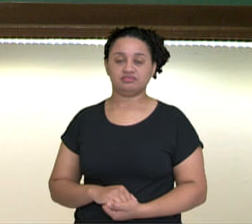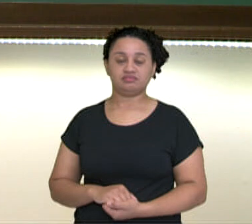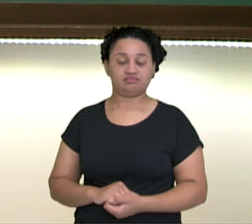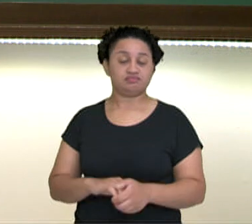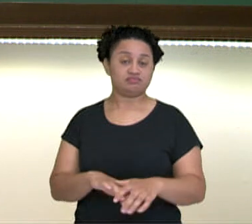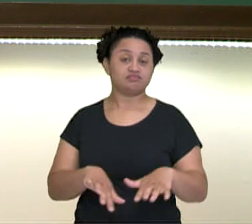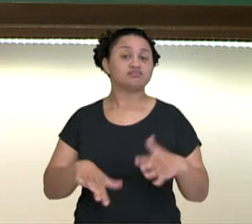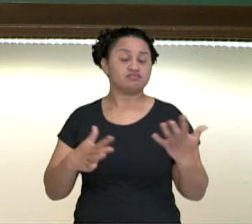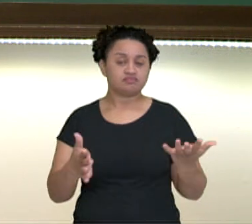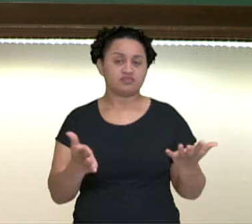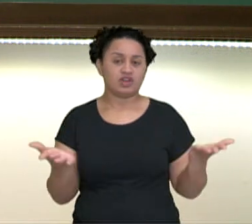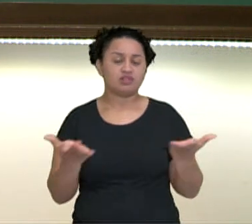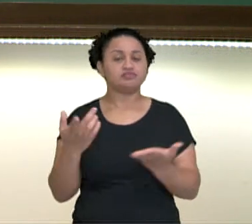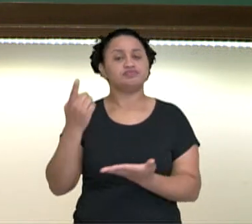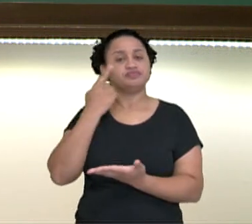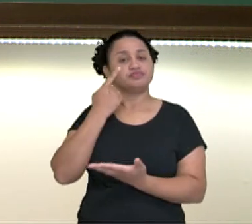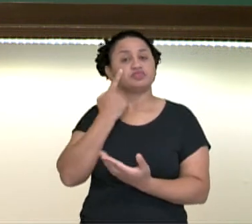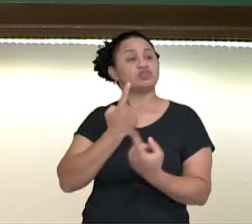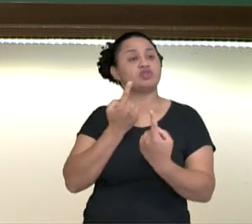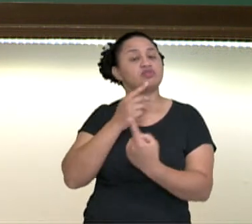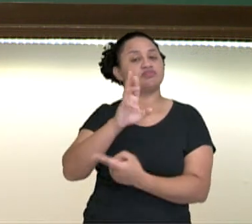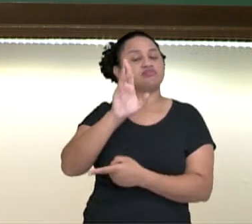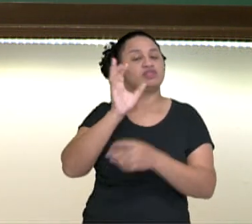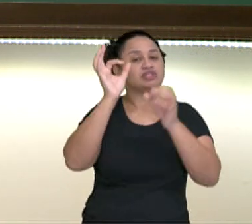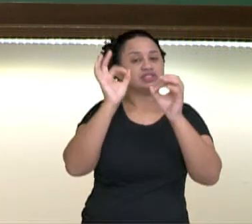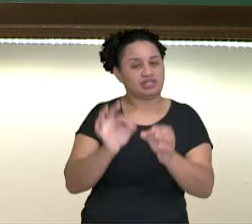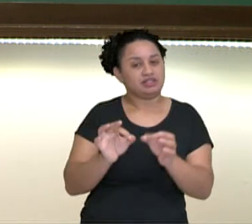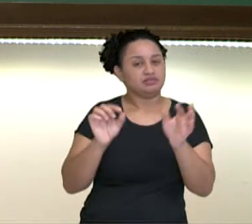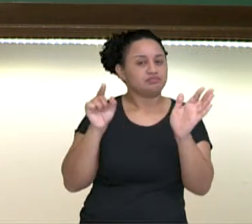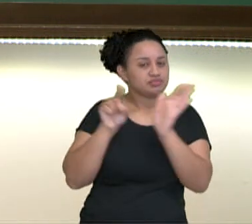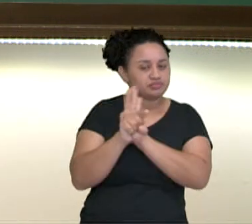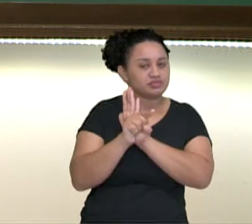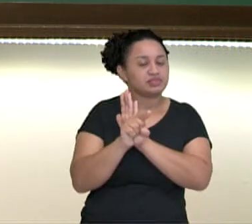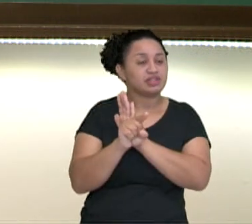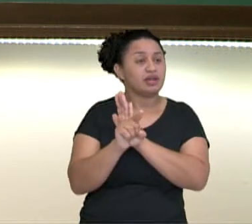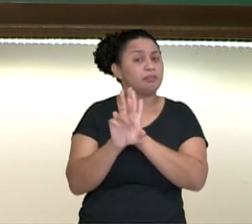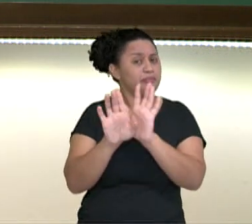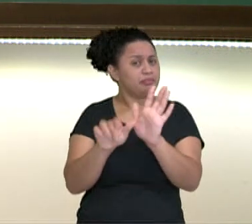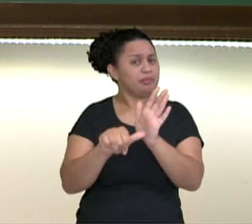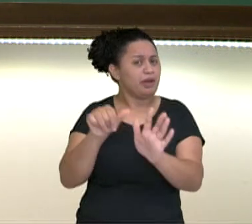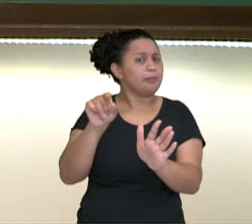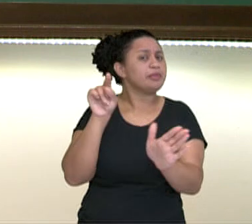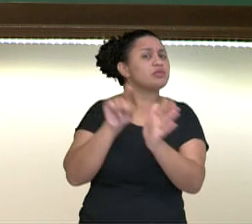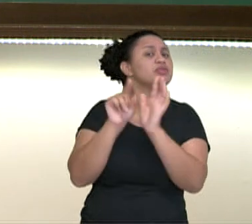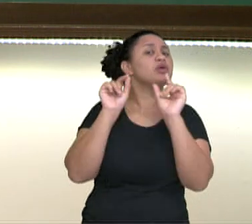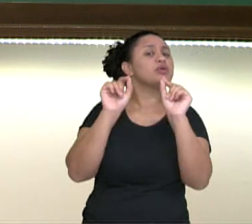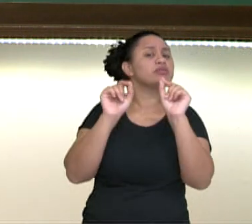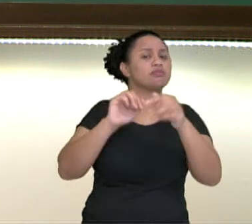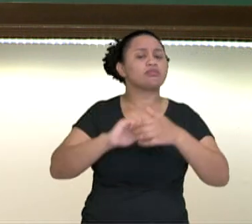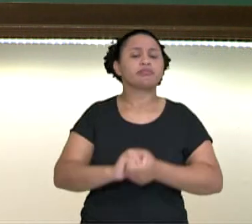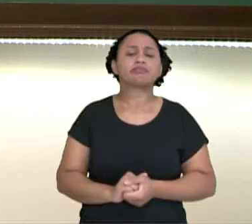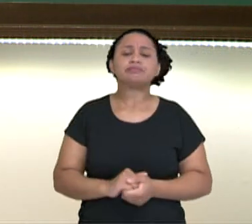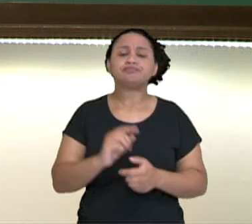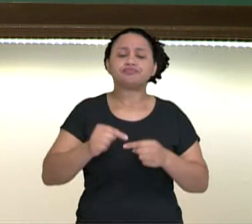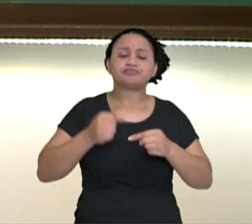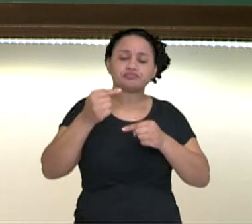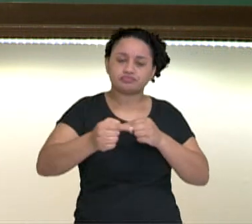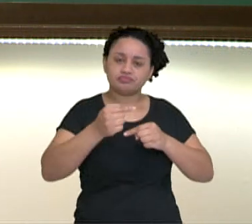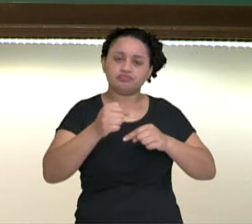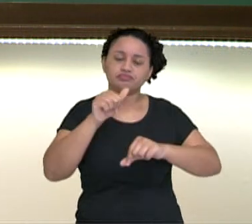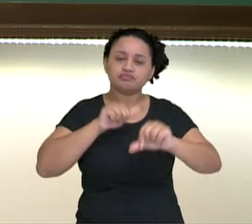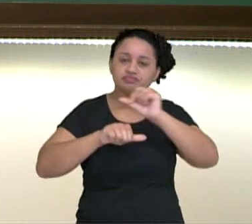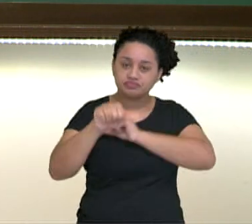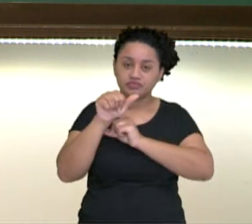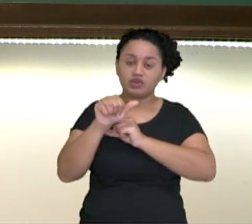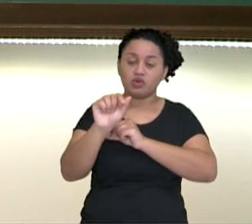E aí, pessoal, vamos ver qual é a resposta correta do nosso quiz e qual era a pergunta, A pergunta era, após a restauração